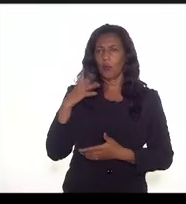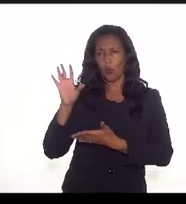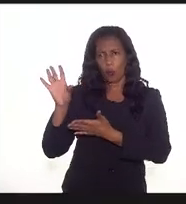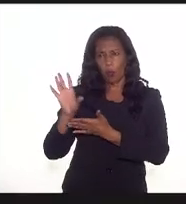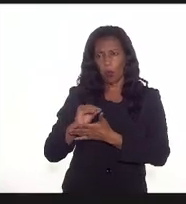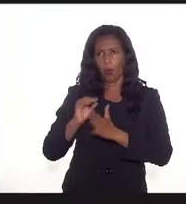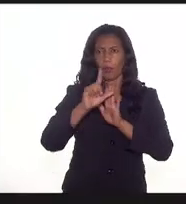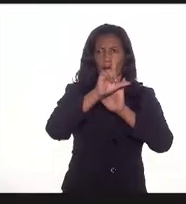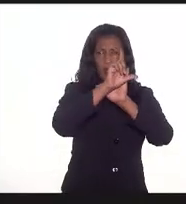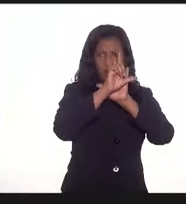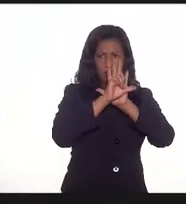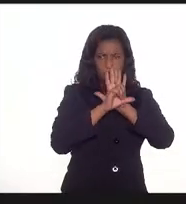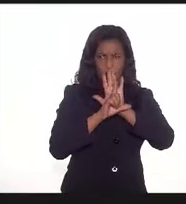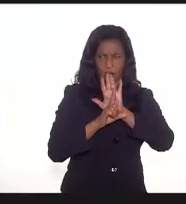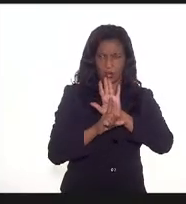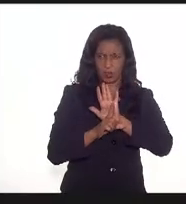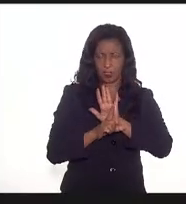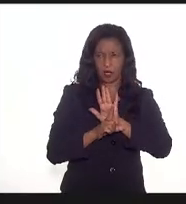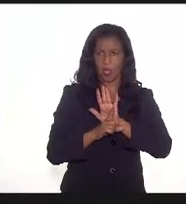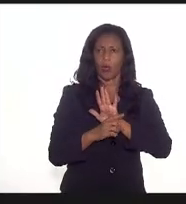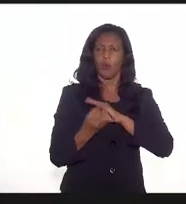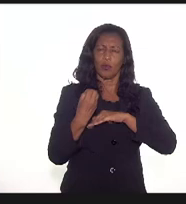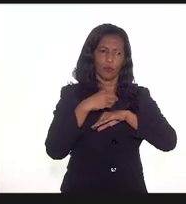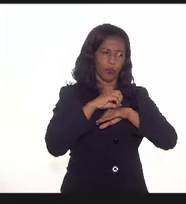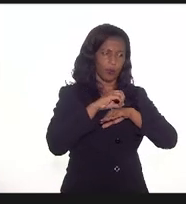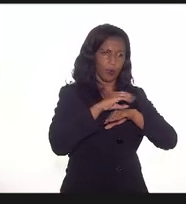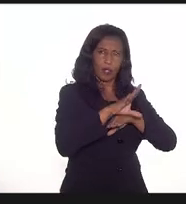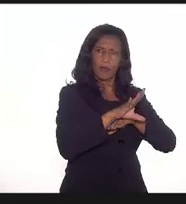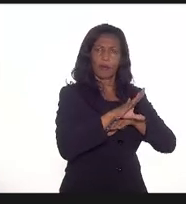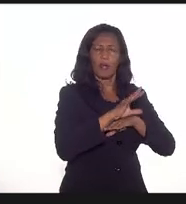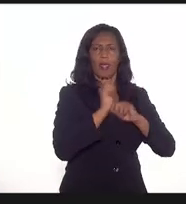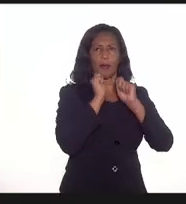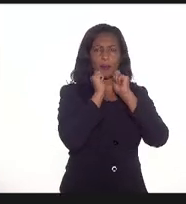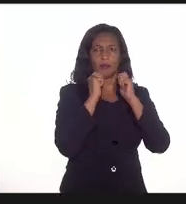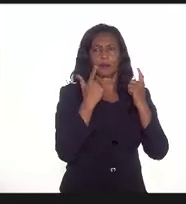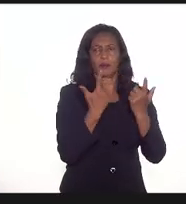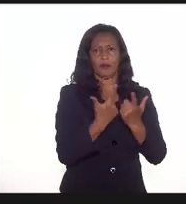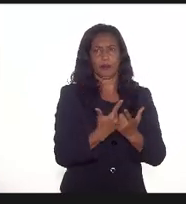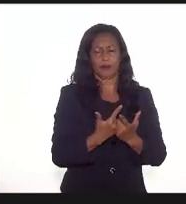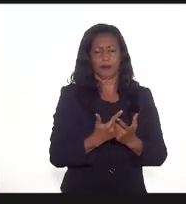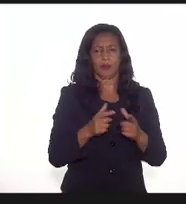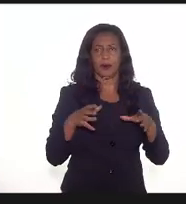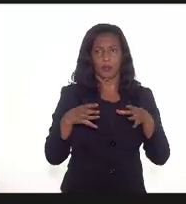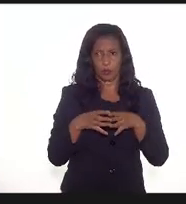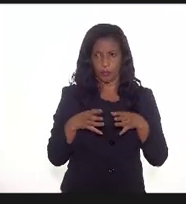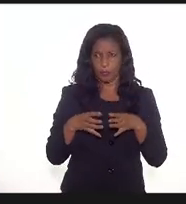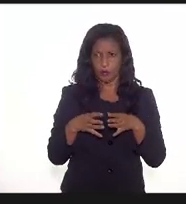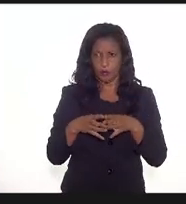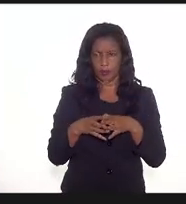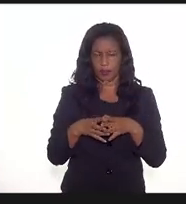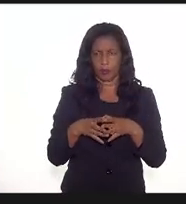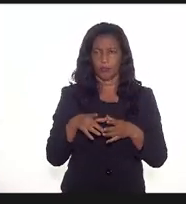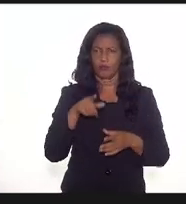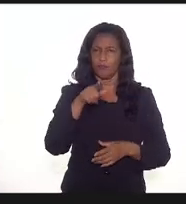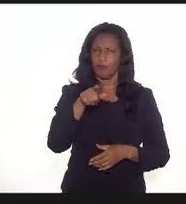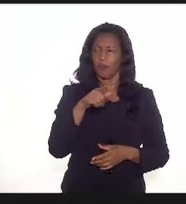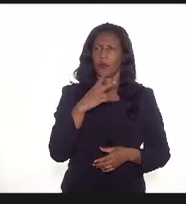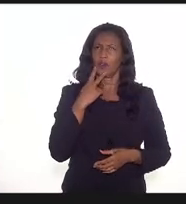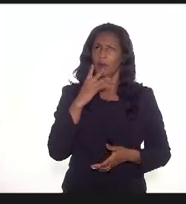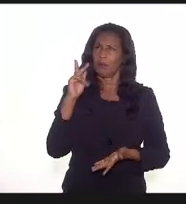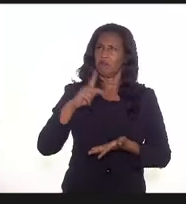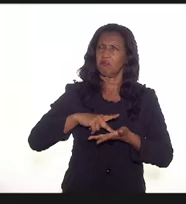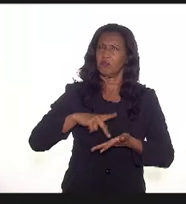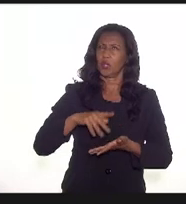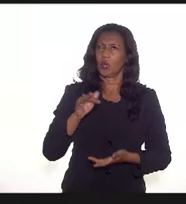e envio para essa comissão. Agora, só fazendo uma complementação, de fato, assim, como o senhor levantou, o Fundes, ele